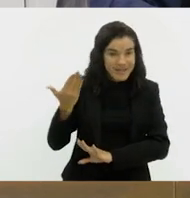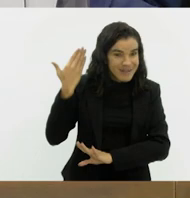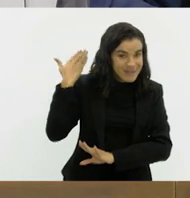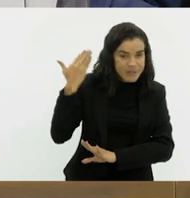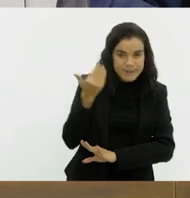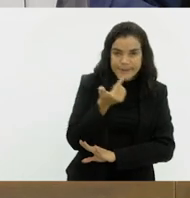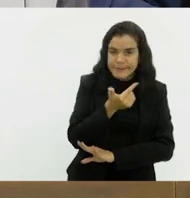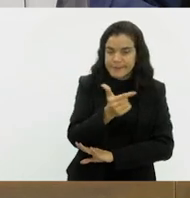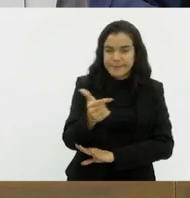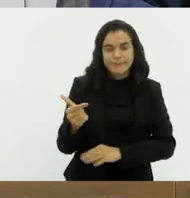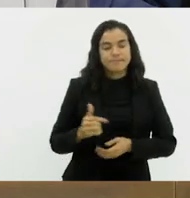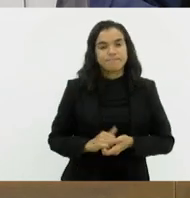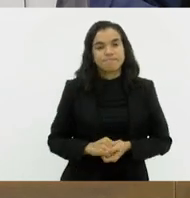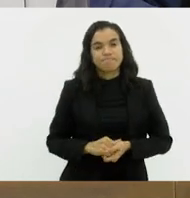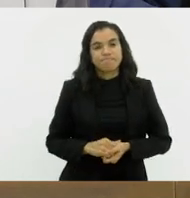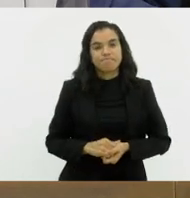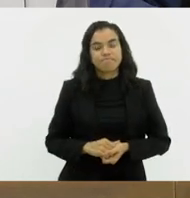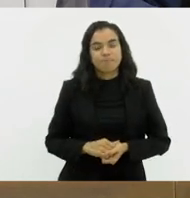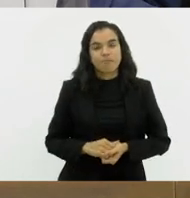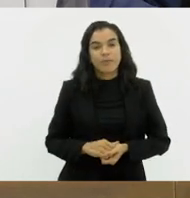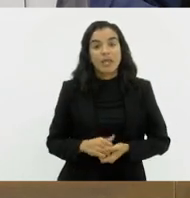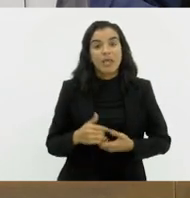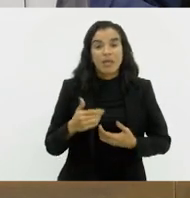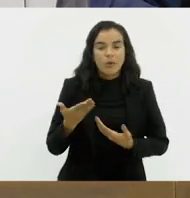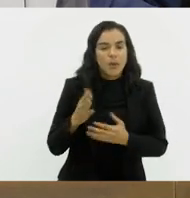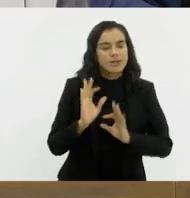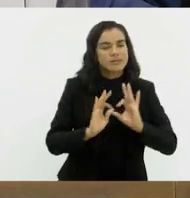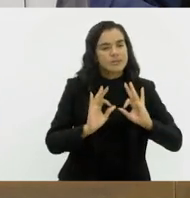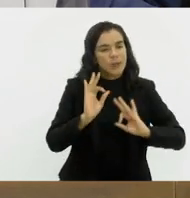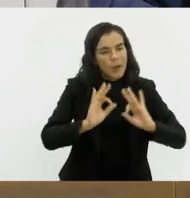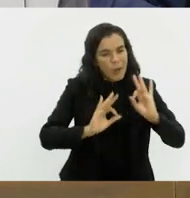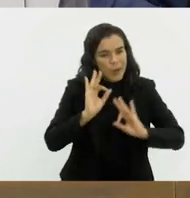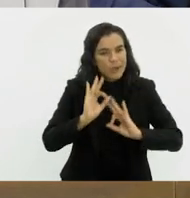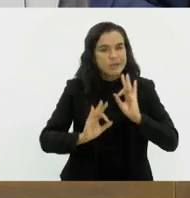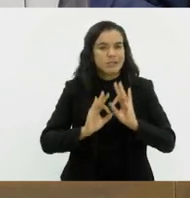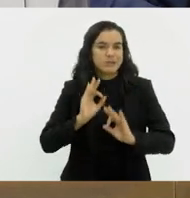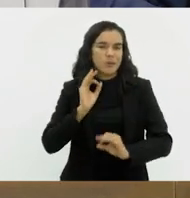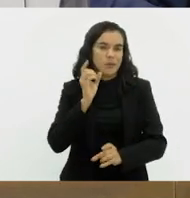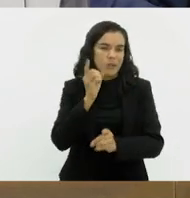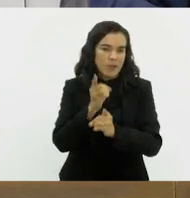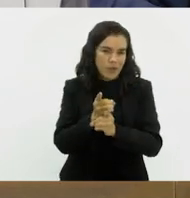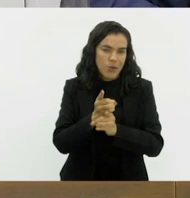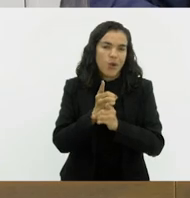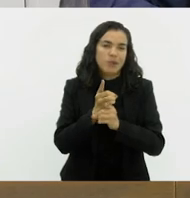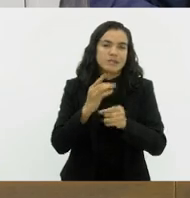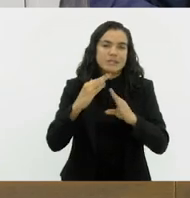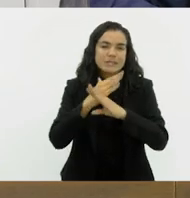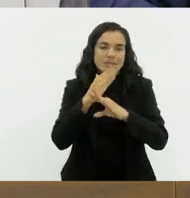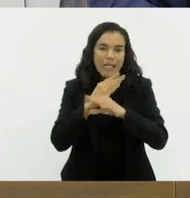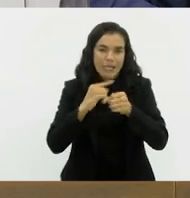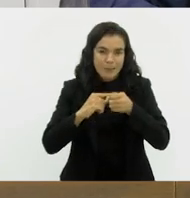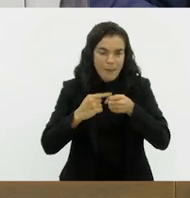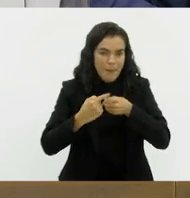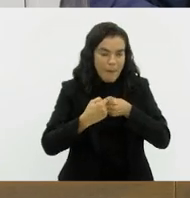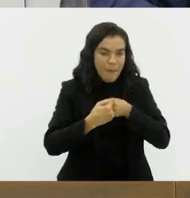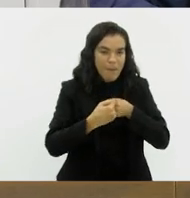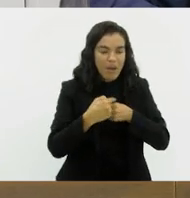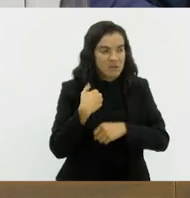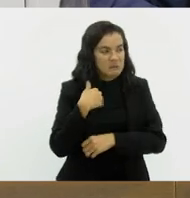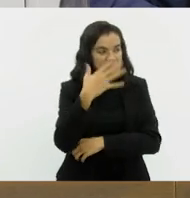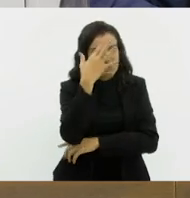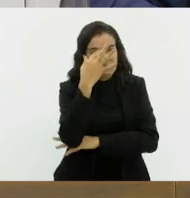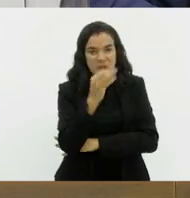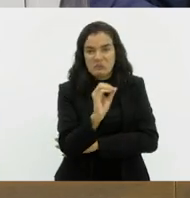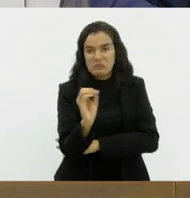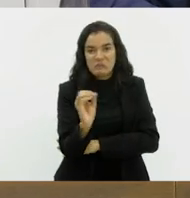diagnosticava. E eu não, e com essa organização do diagnóstico no interior, eu sinceramente, eu não consigo entender.